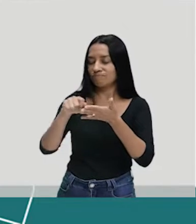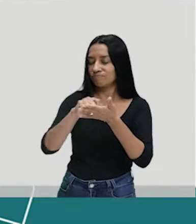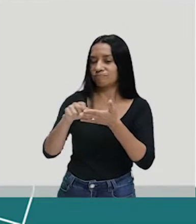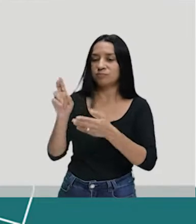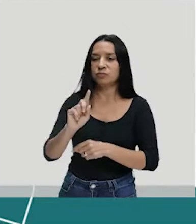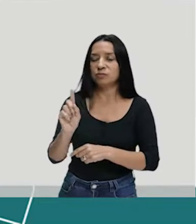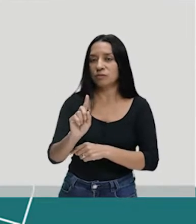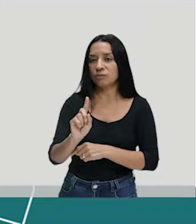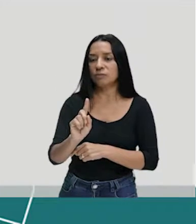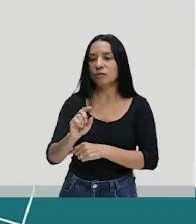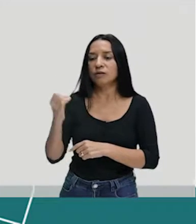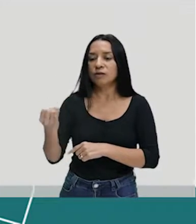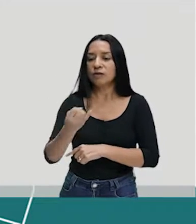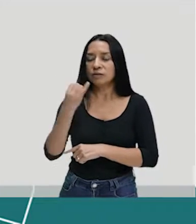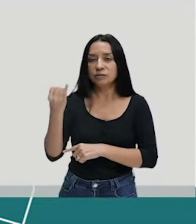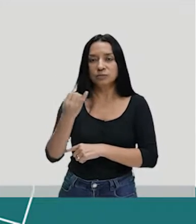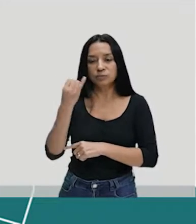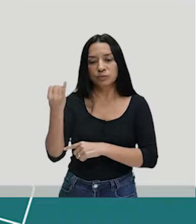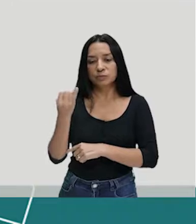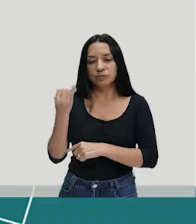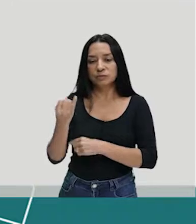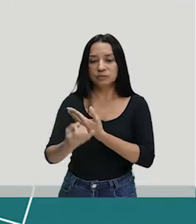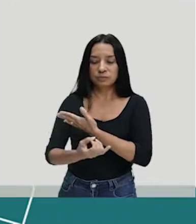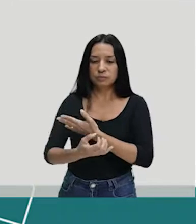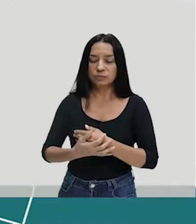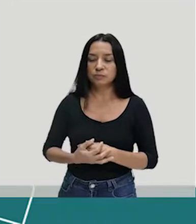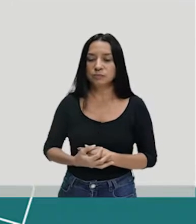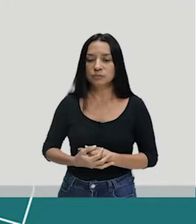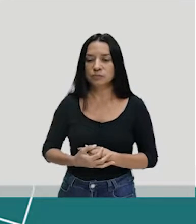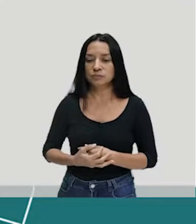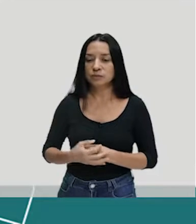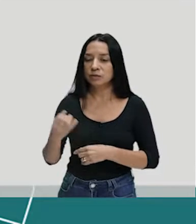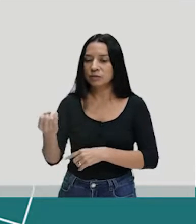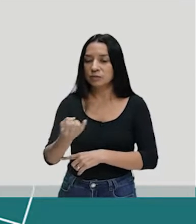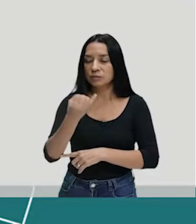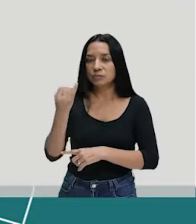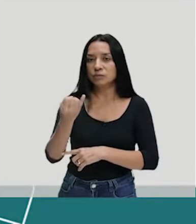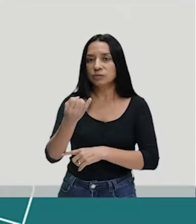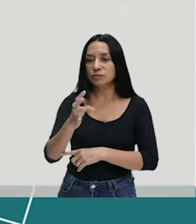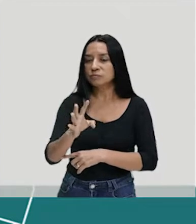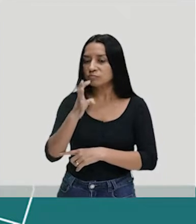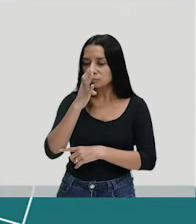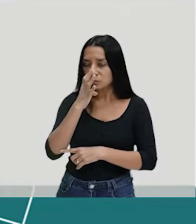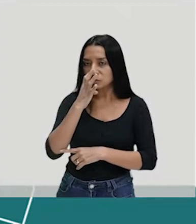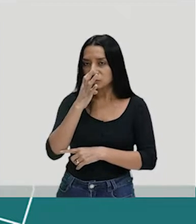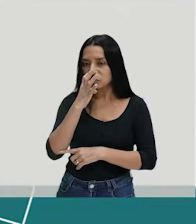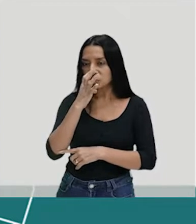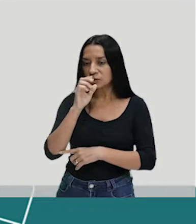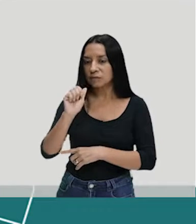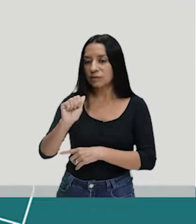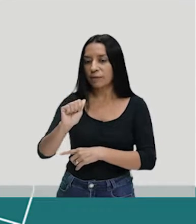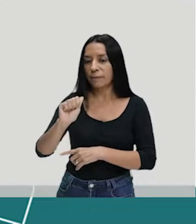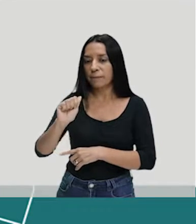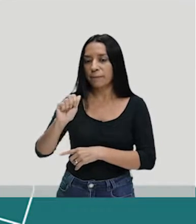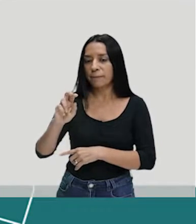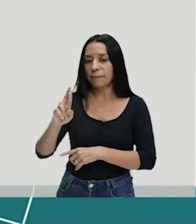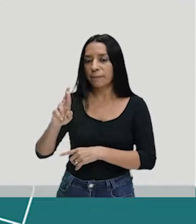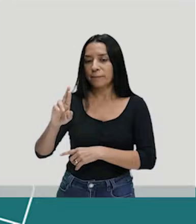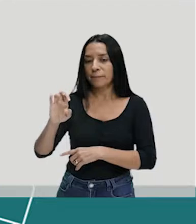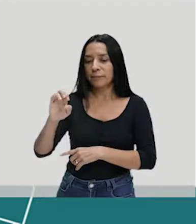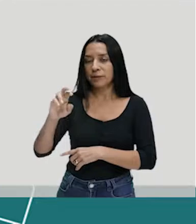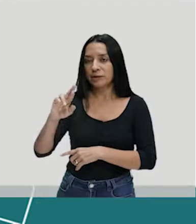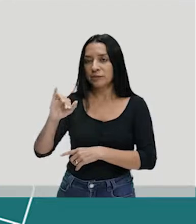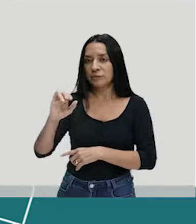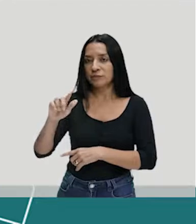agora é importante however é uma conjunção adversativa é importante se observar que essas abreviações tem que ser usada justamente